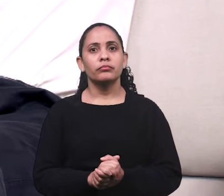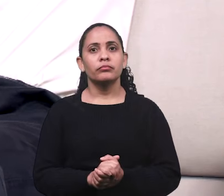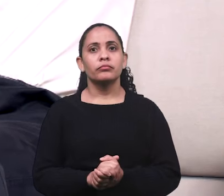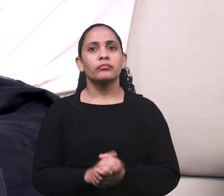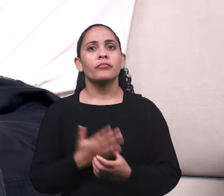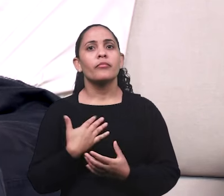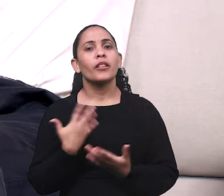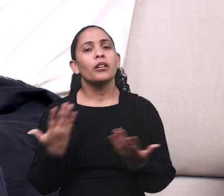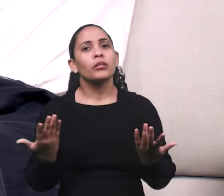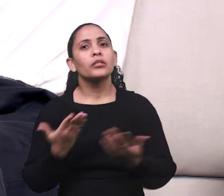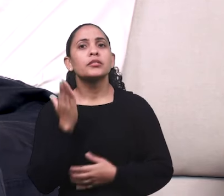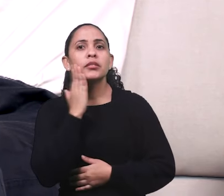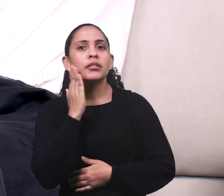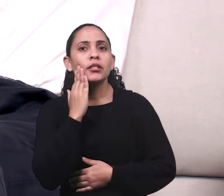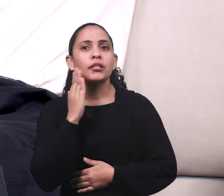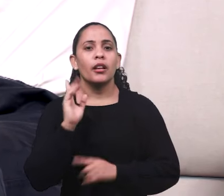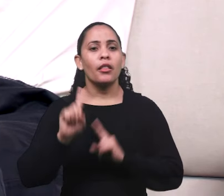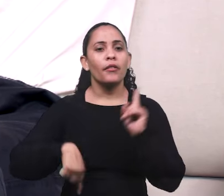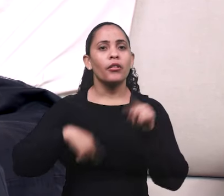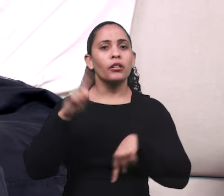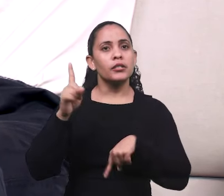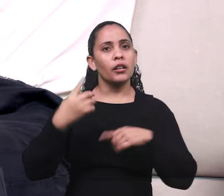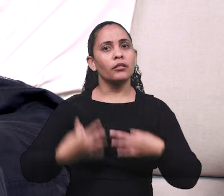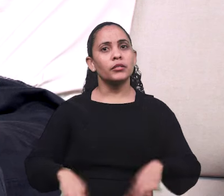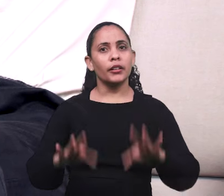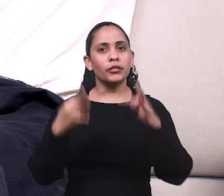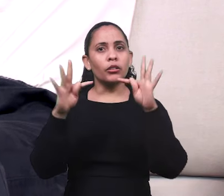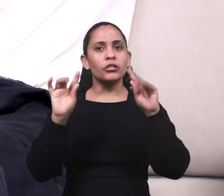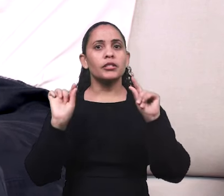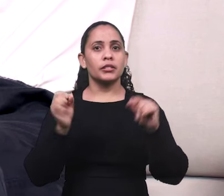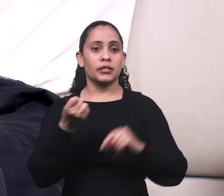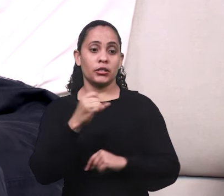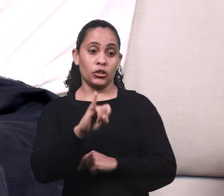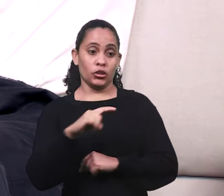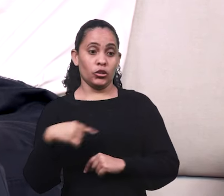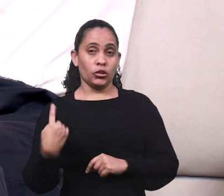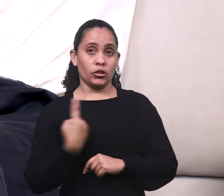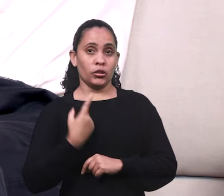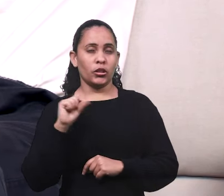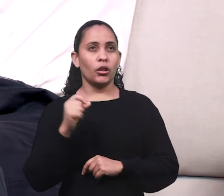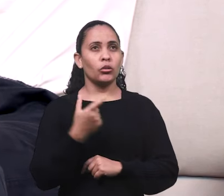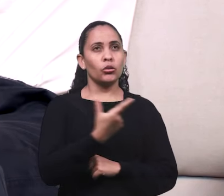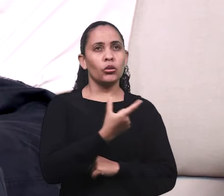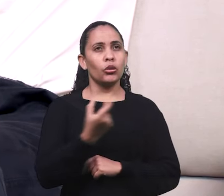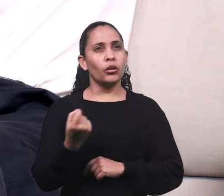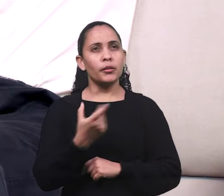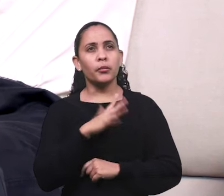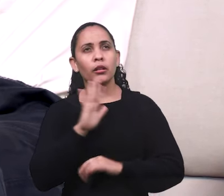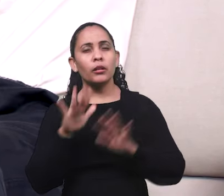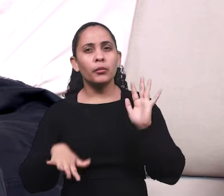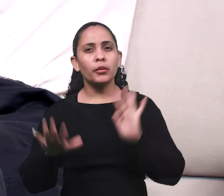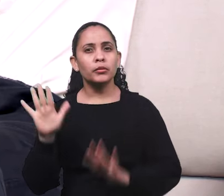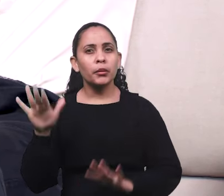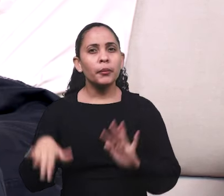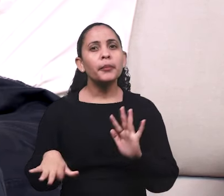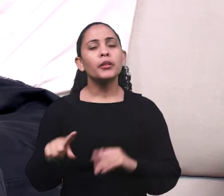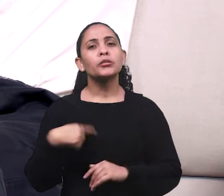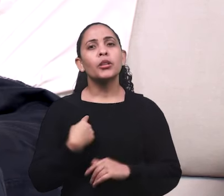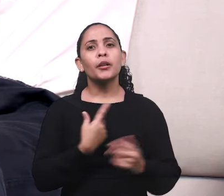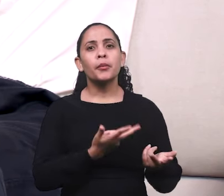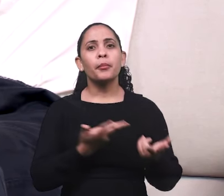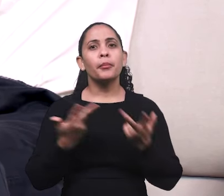Nessa mesma pegada, Bressan, de evolução, de tecnologia, se a gente puxa ali do ano 2000 para cá, as últimas 3, 4 décadas, a gente vê